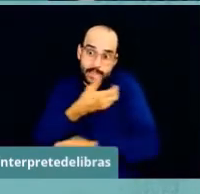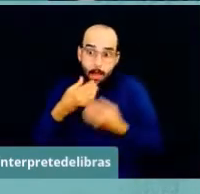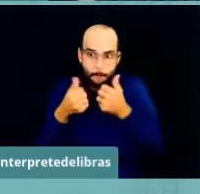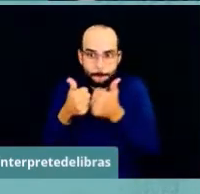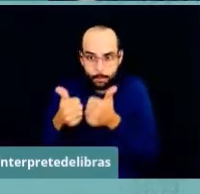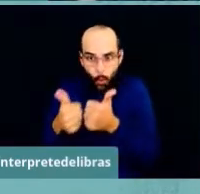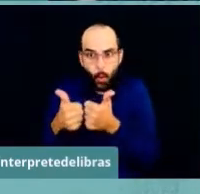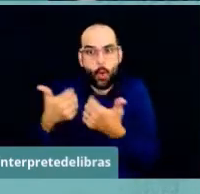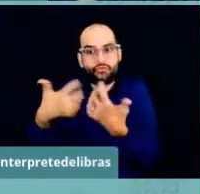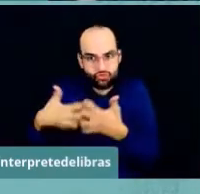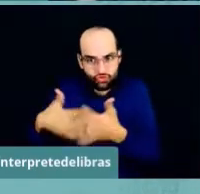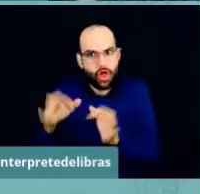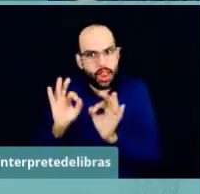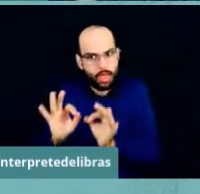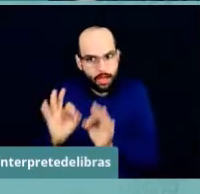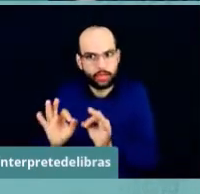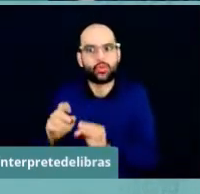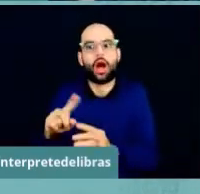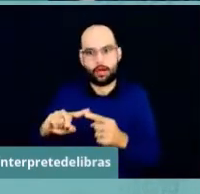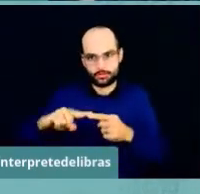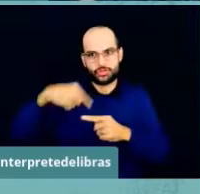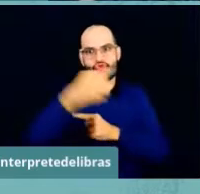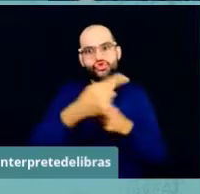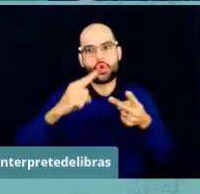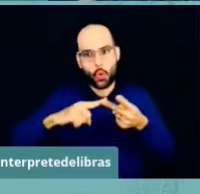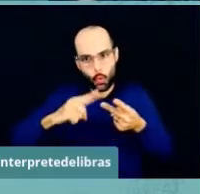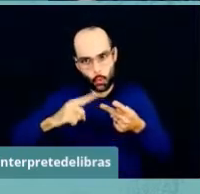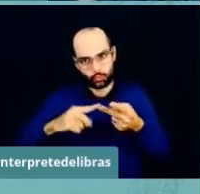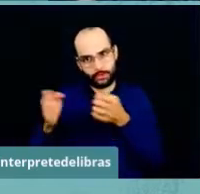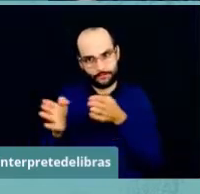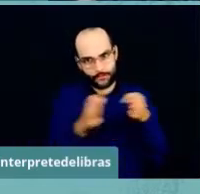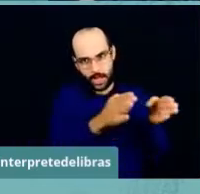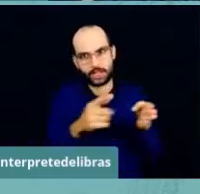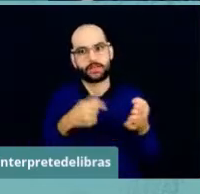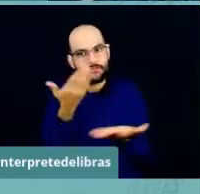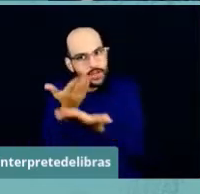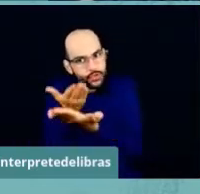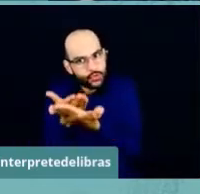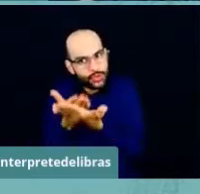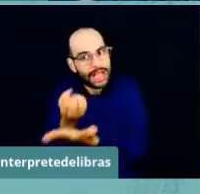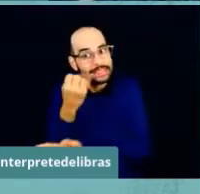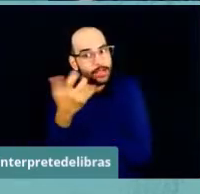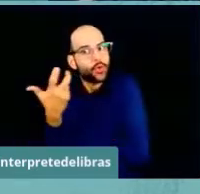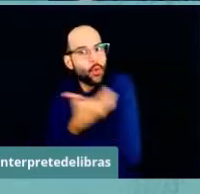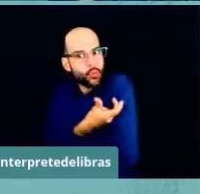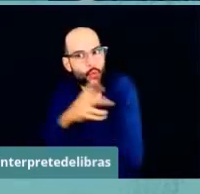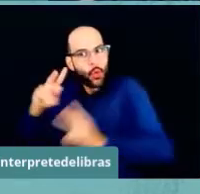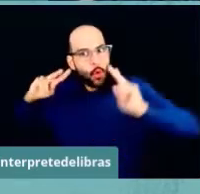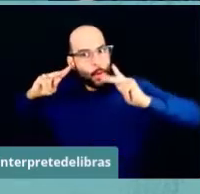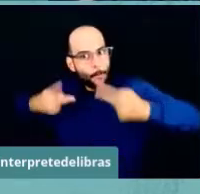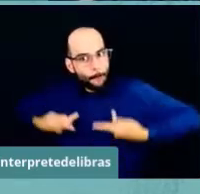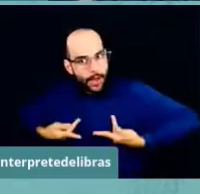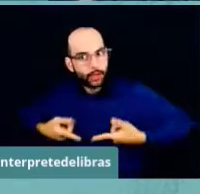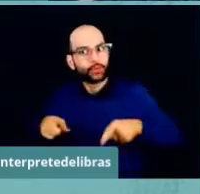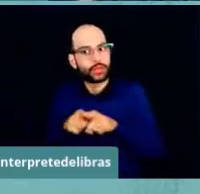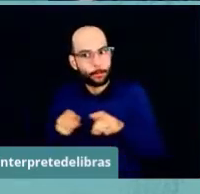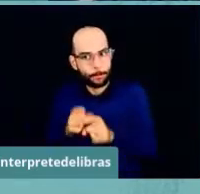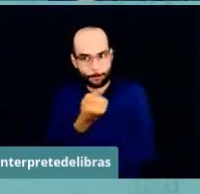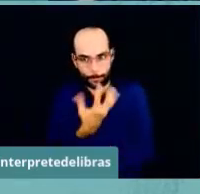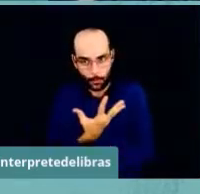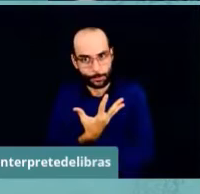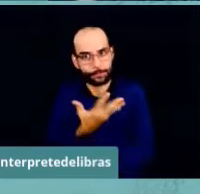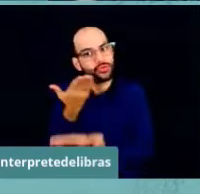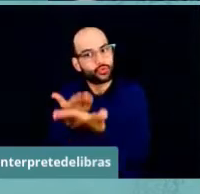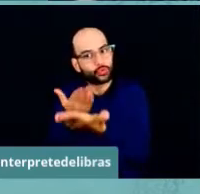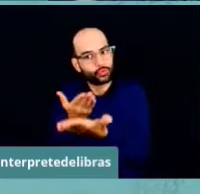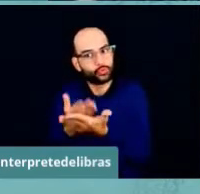fase, onde a gente vai começar, então, os estudos em humanos. Inicialmente, como eu falei, a gente vai fazer estudos